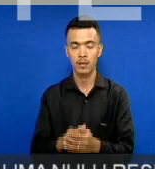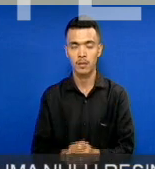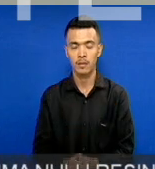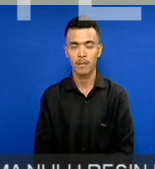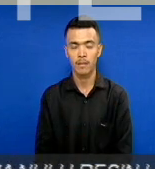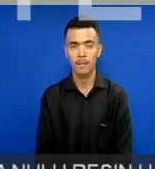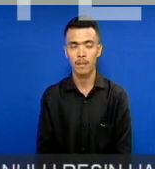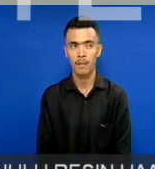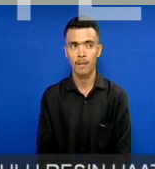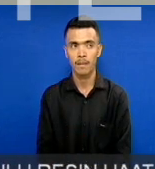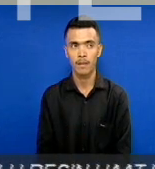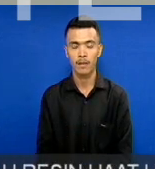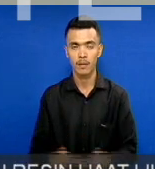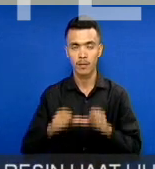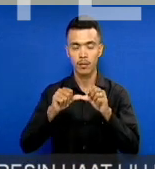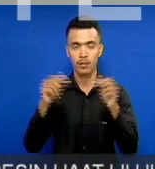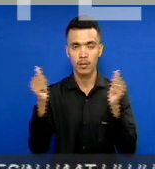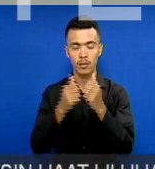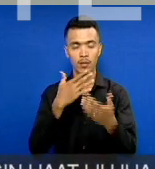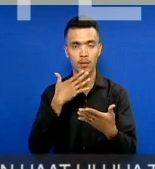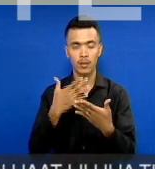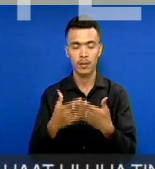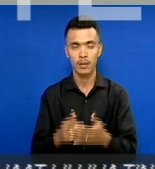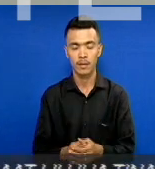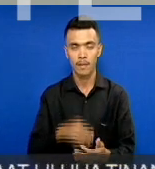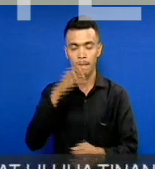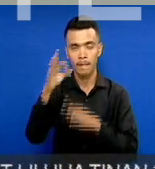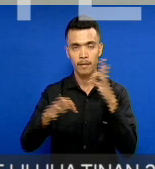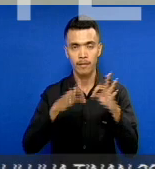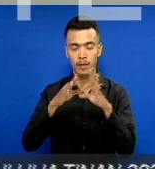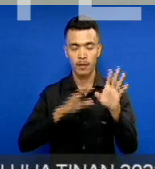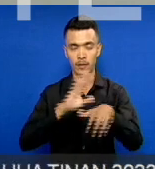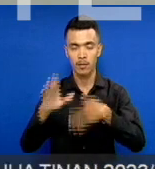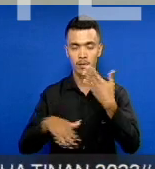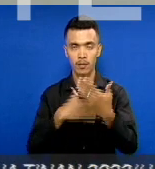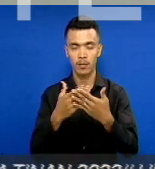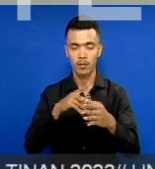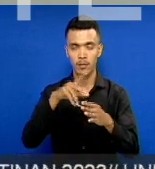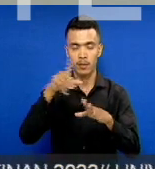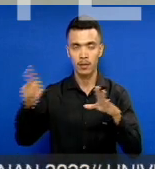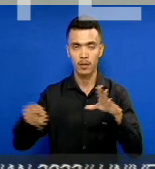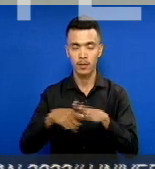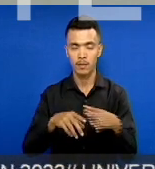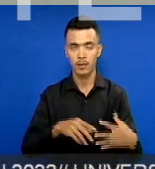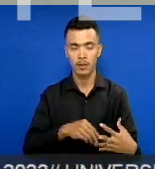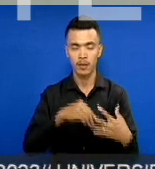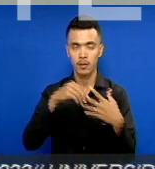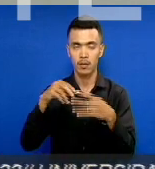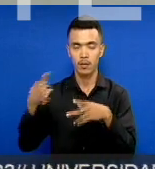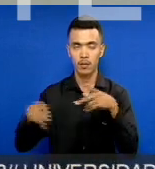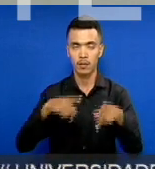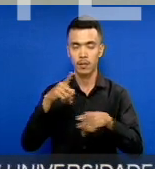me garantir que a eleição vai ser lá o dia, organiza o dia, espera que a outra dia. Participação, lili o comunidade, o ensaio e